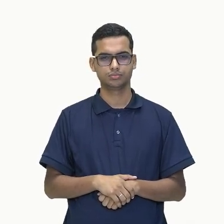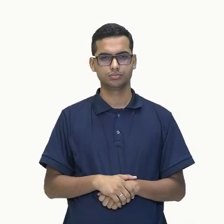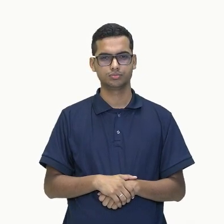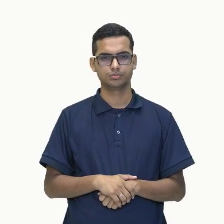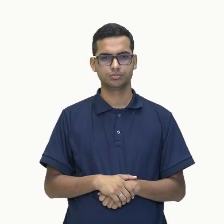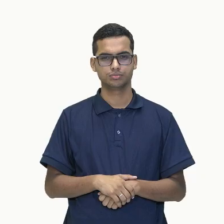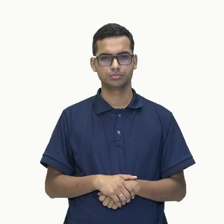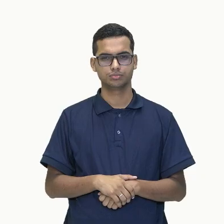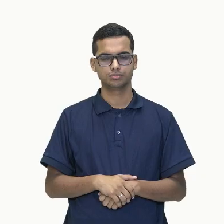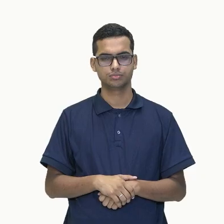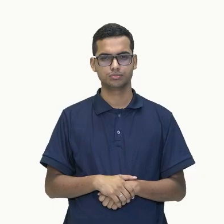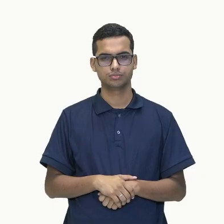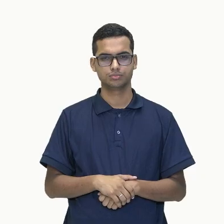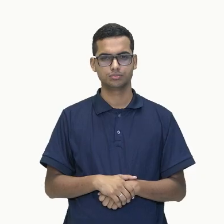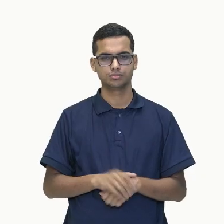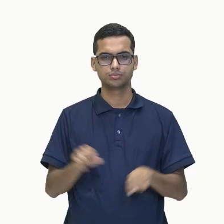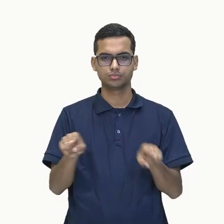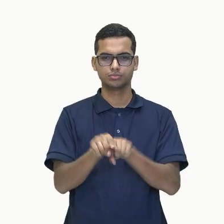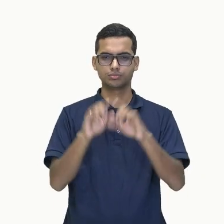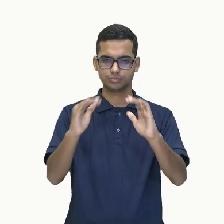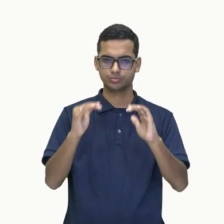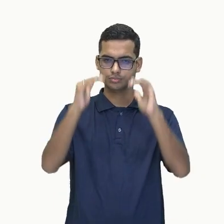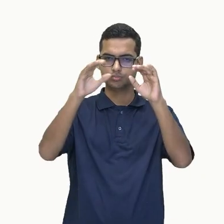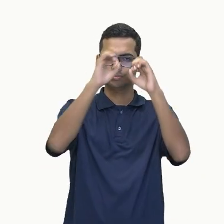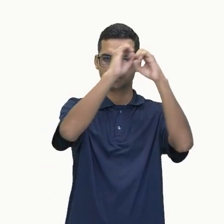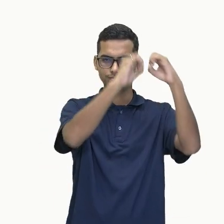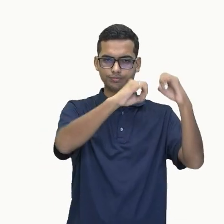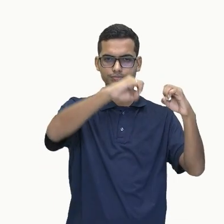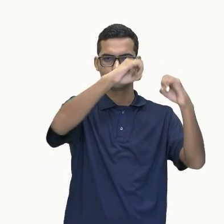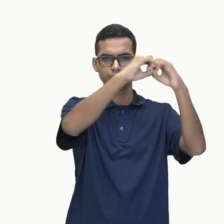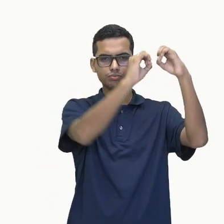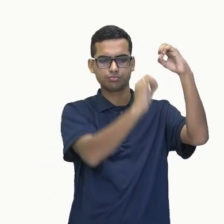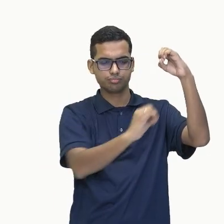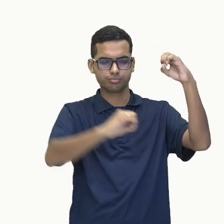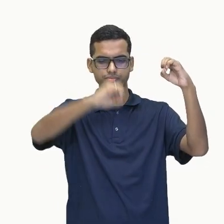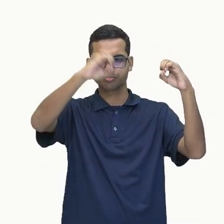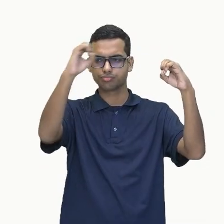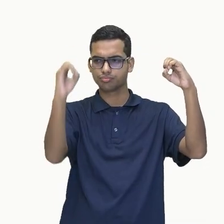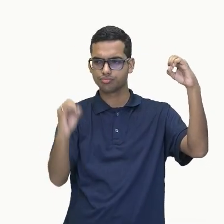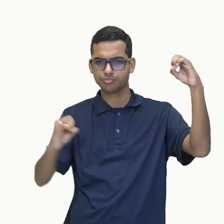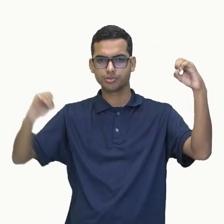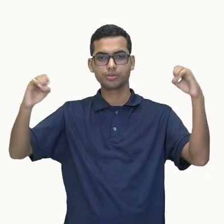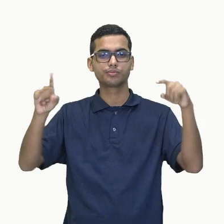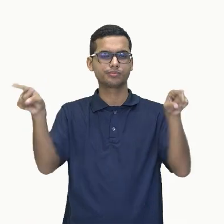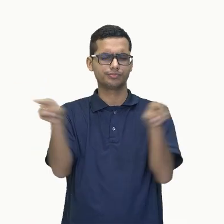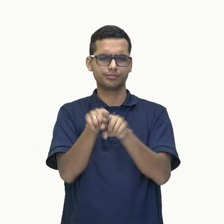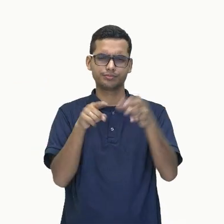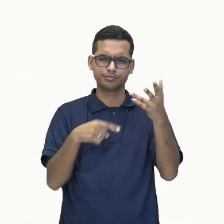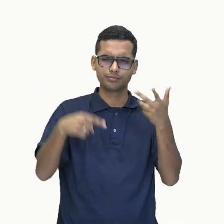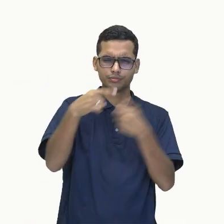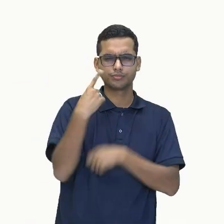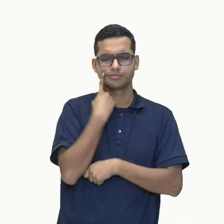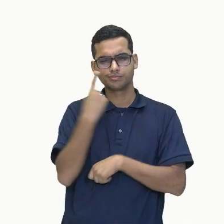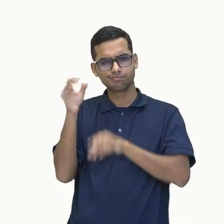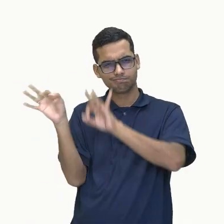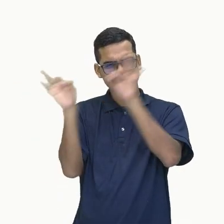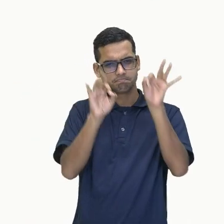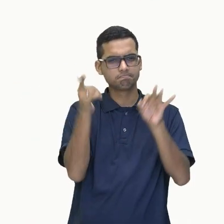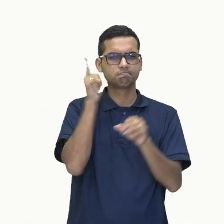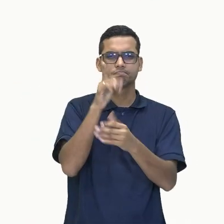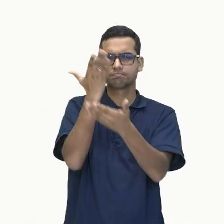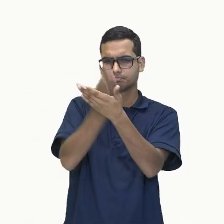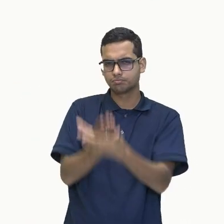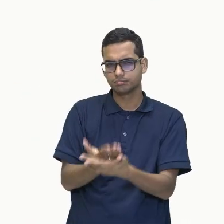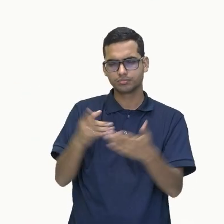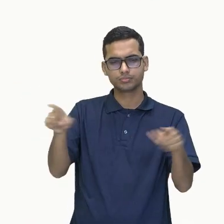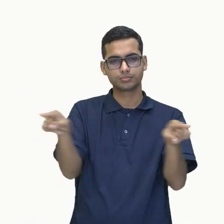aqui o glutamina, né, que a gente já falou. Então tem vários aqui que você acabou de ver, tá? Então são